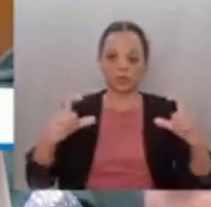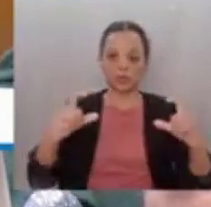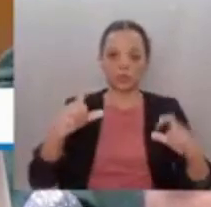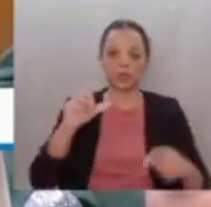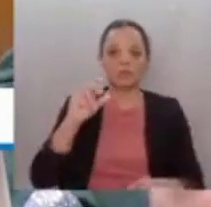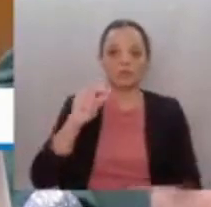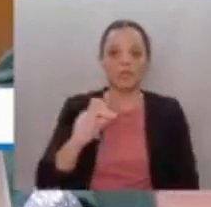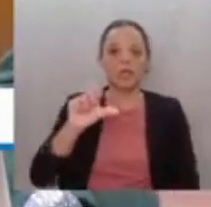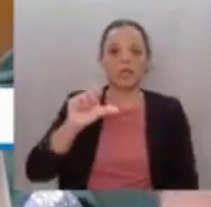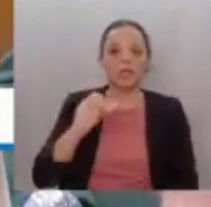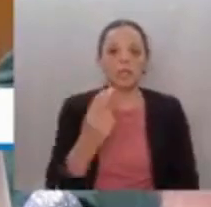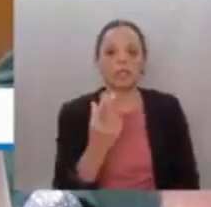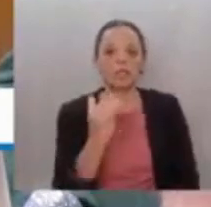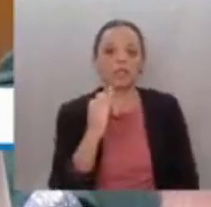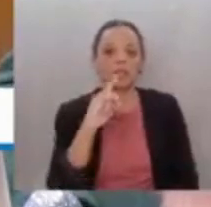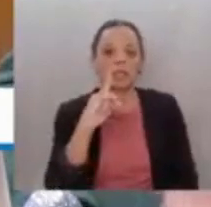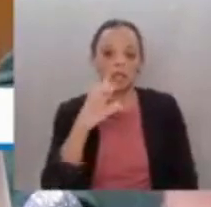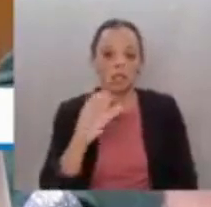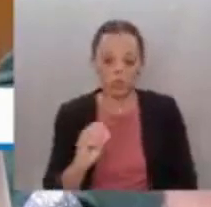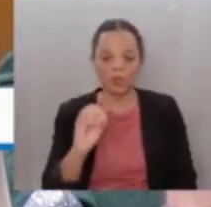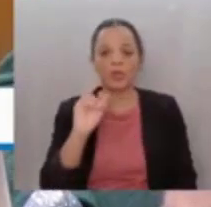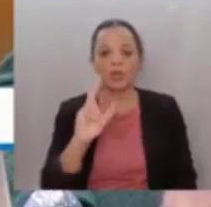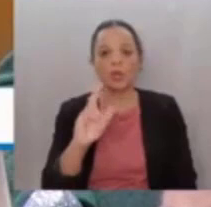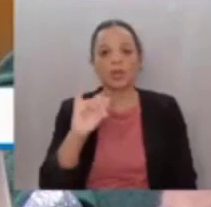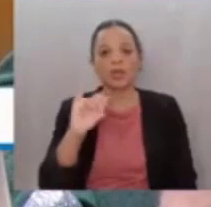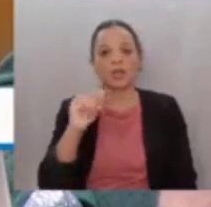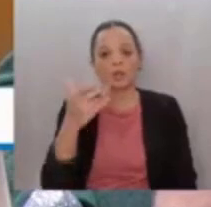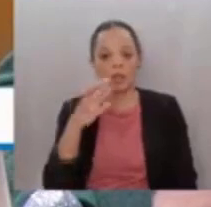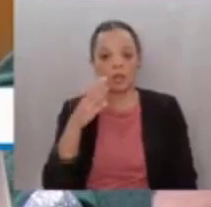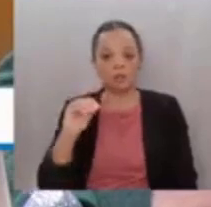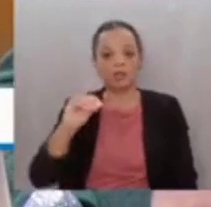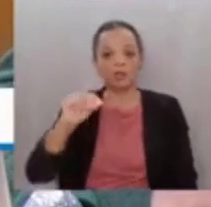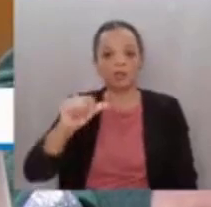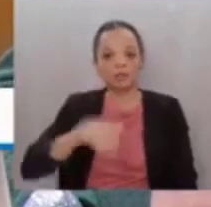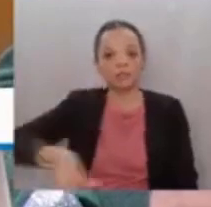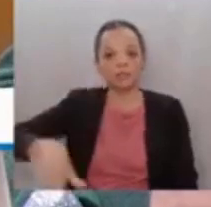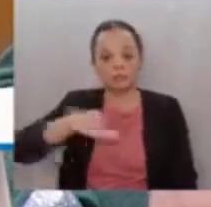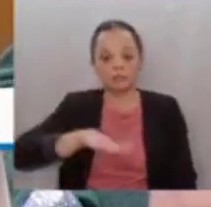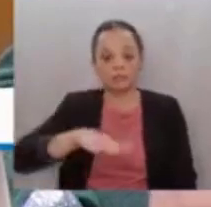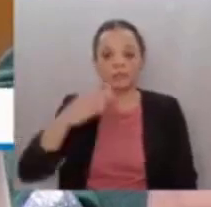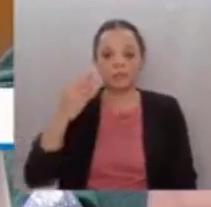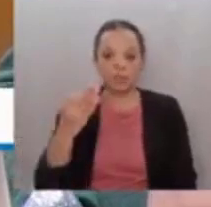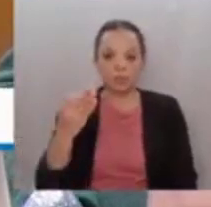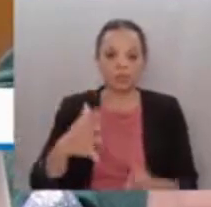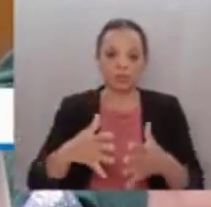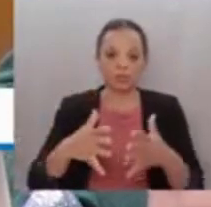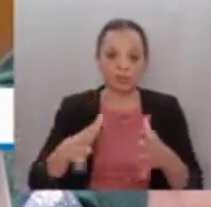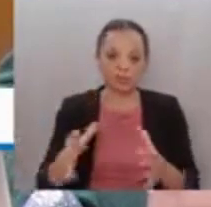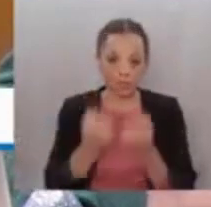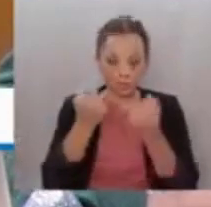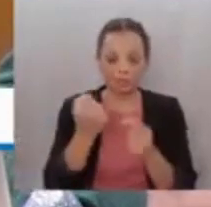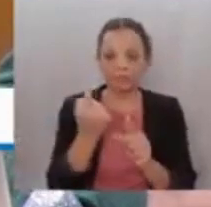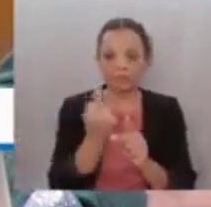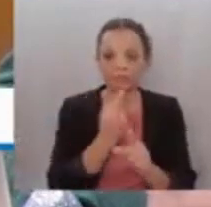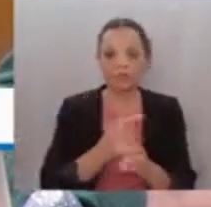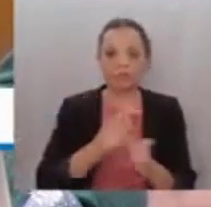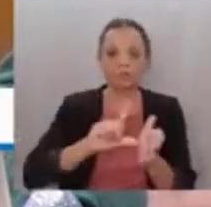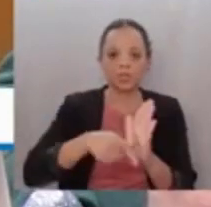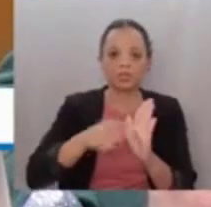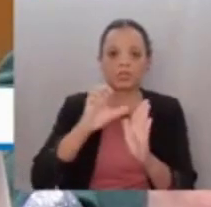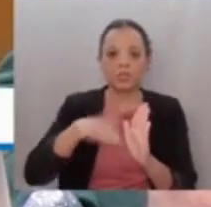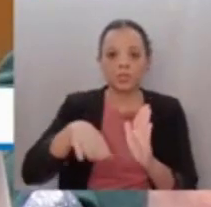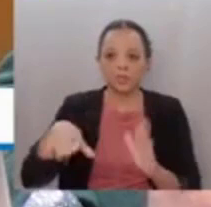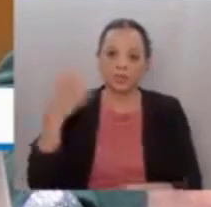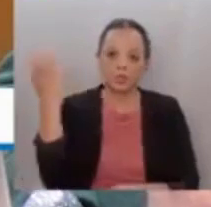Salvo. Saliento que se verifica em andamento vários projetos sociais, científicos e culturais em todos